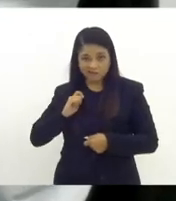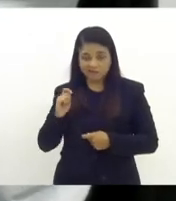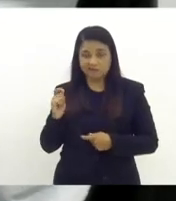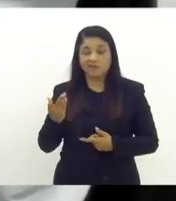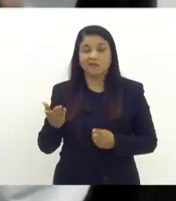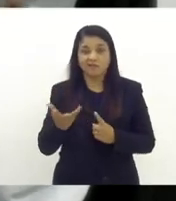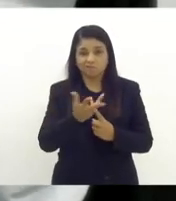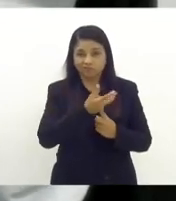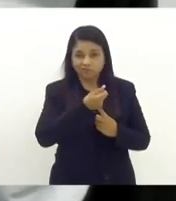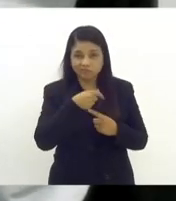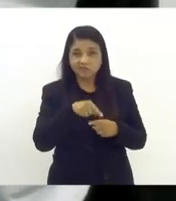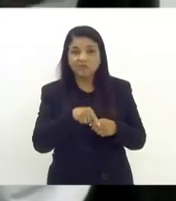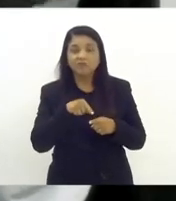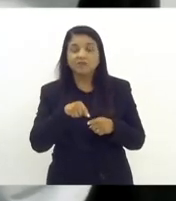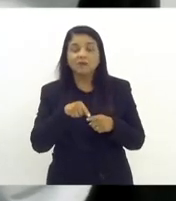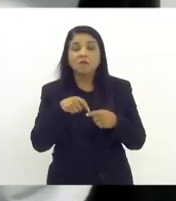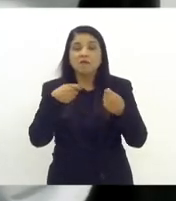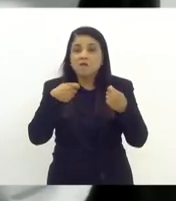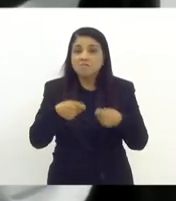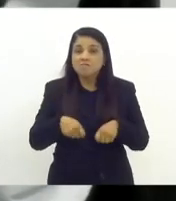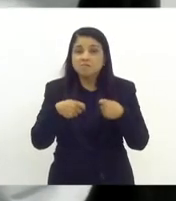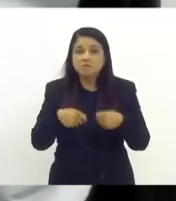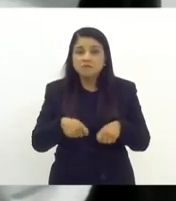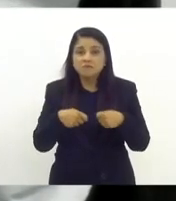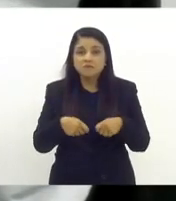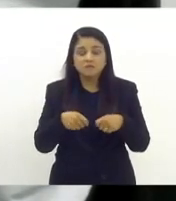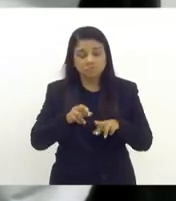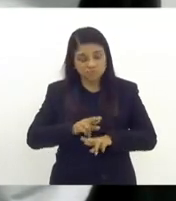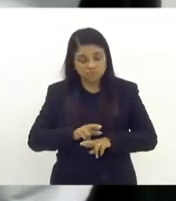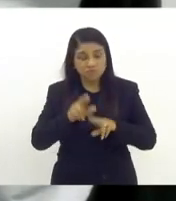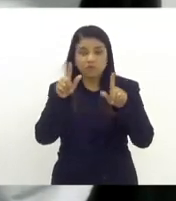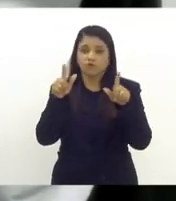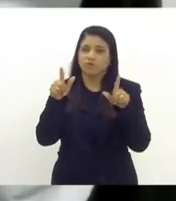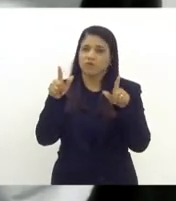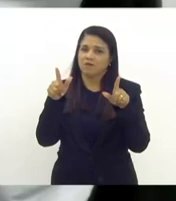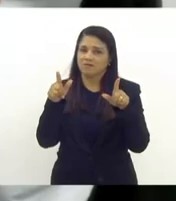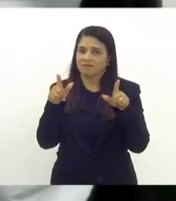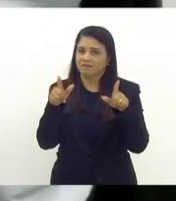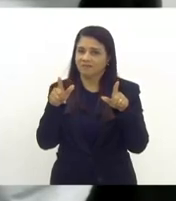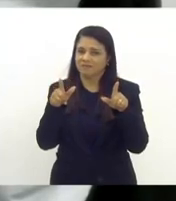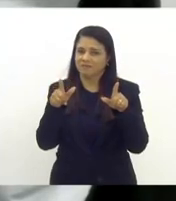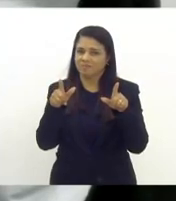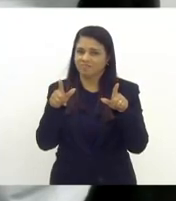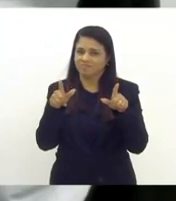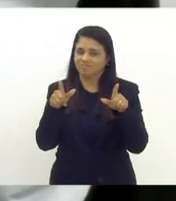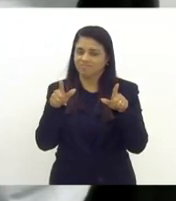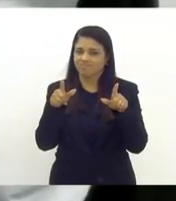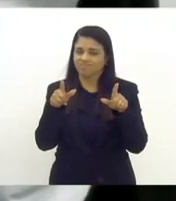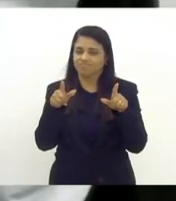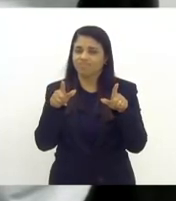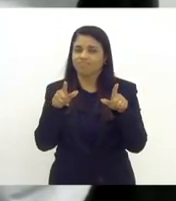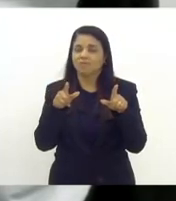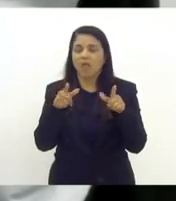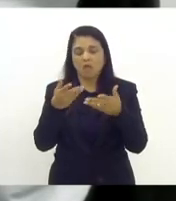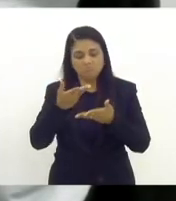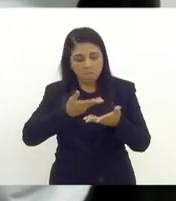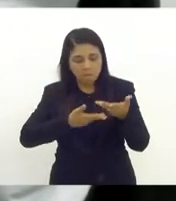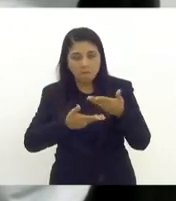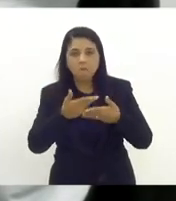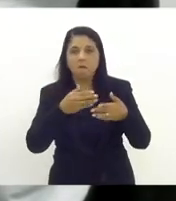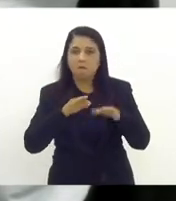tem que realmente fazer uma uma certa distinção né Isso é perfeito é um ponto Pacífico entre nós